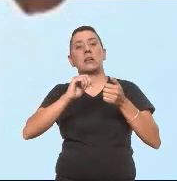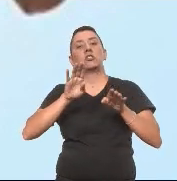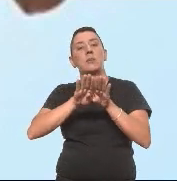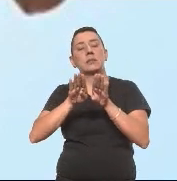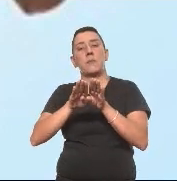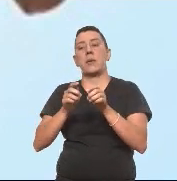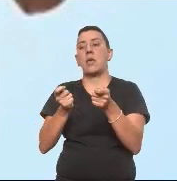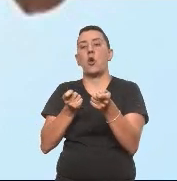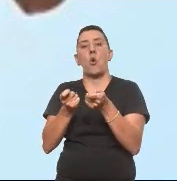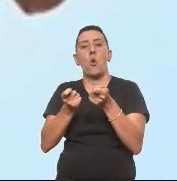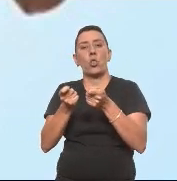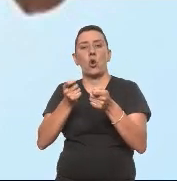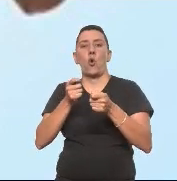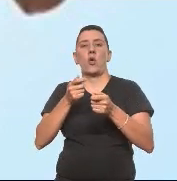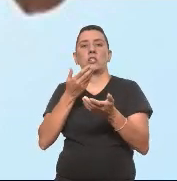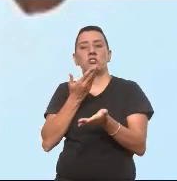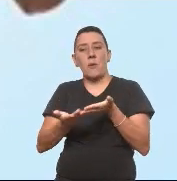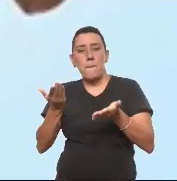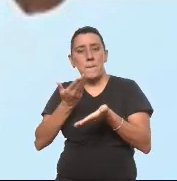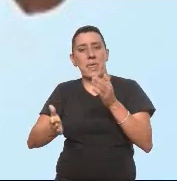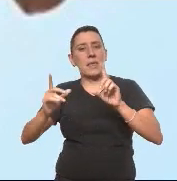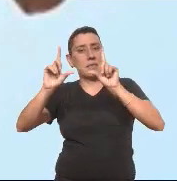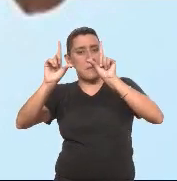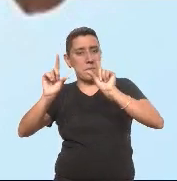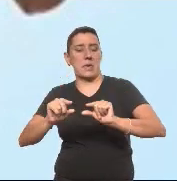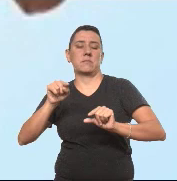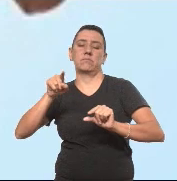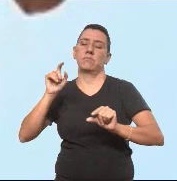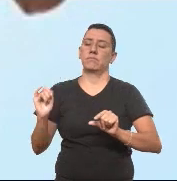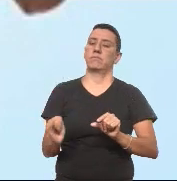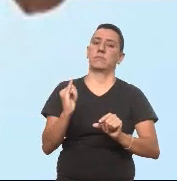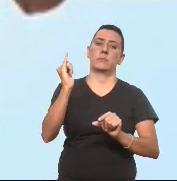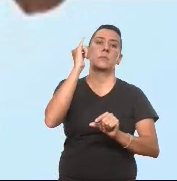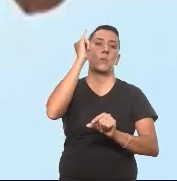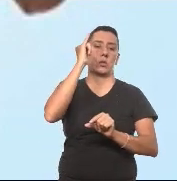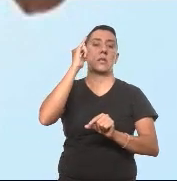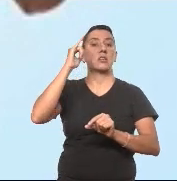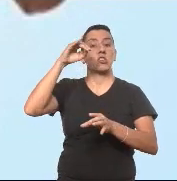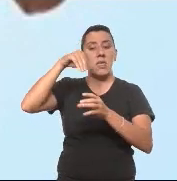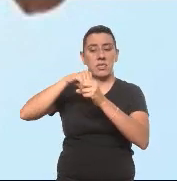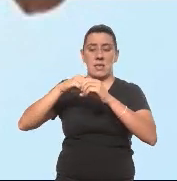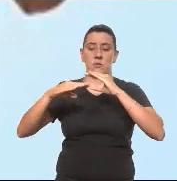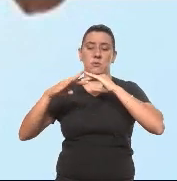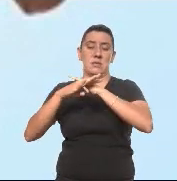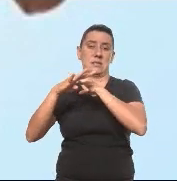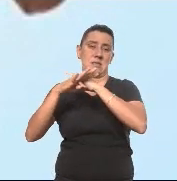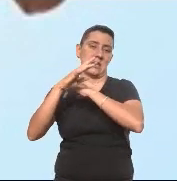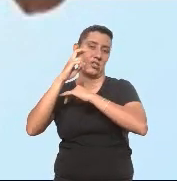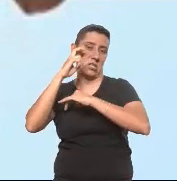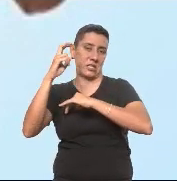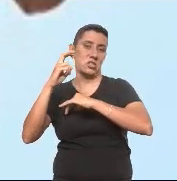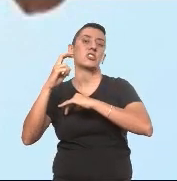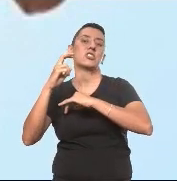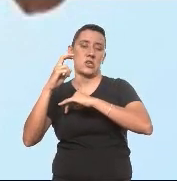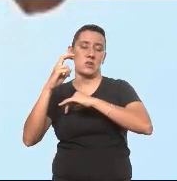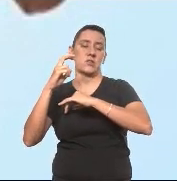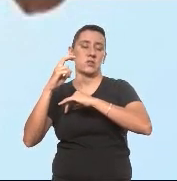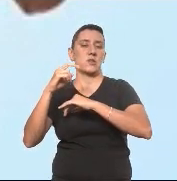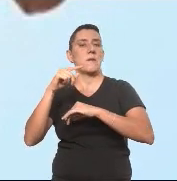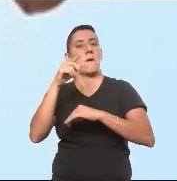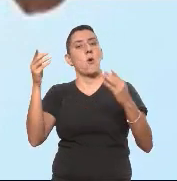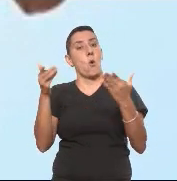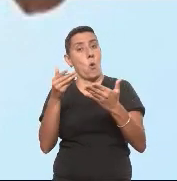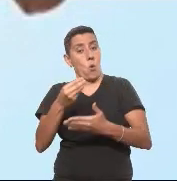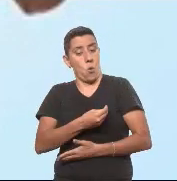controle de vazamentos e assim por diante é cada vez mais importante então uma cidade inteligente a gente sabe que hoje tem índices de